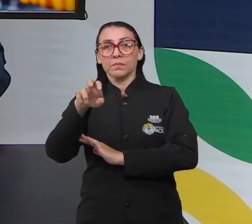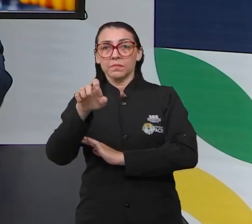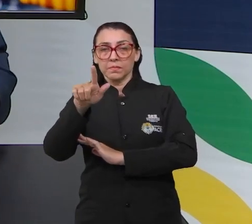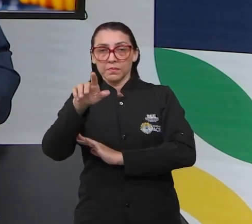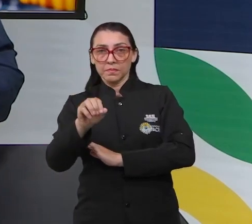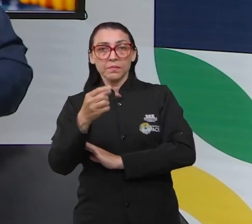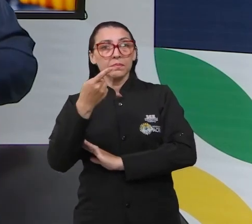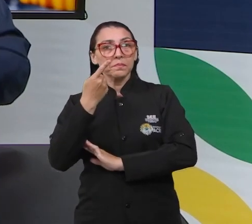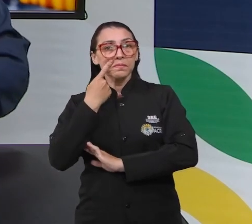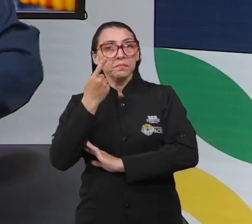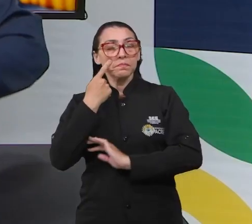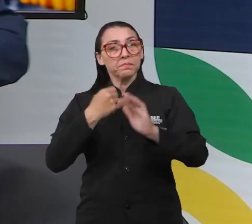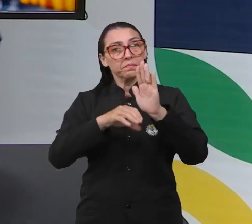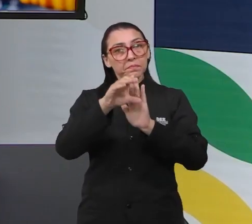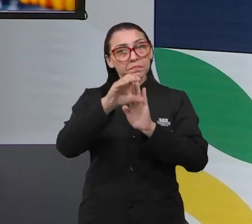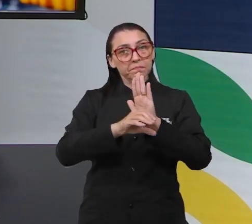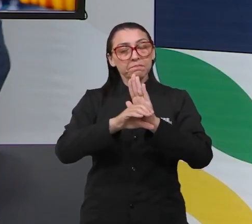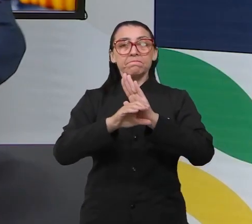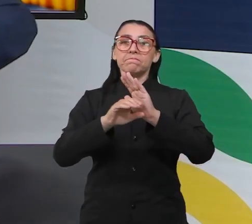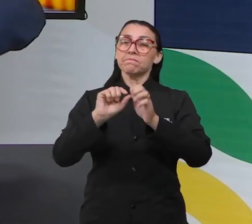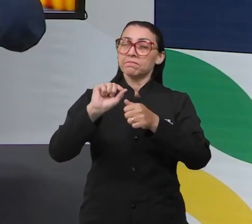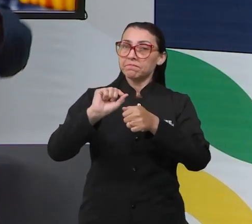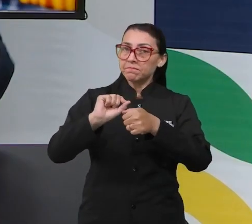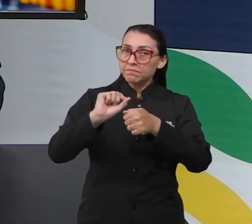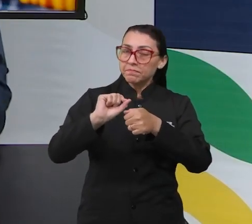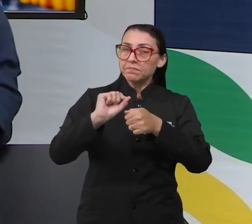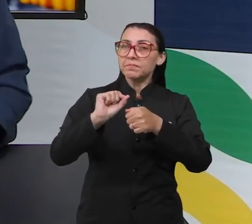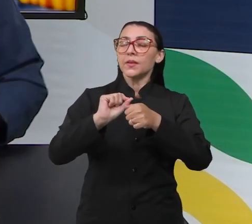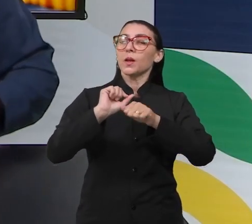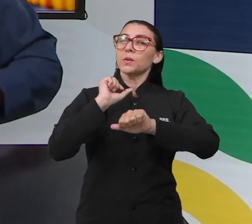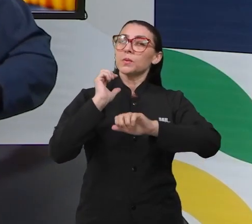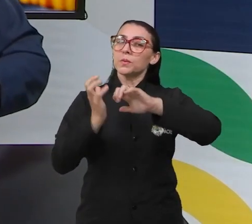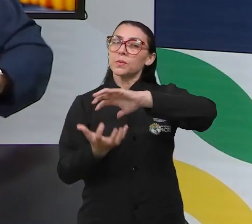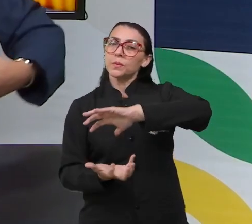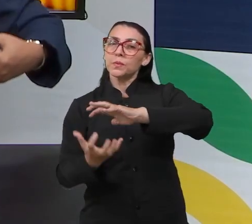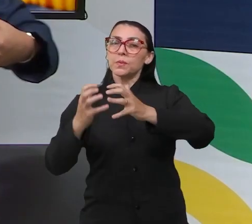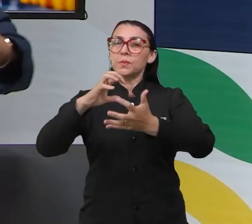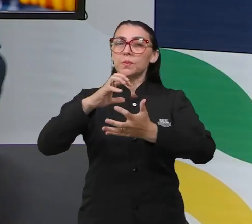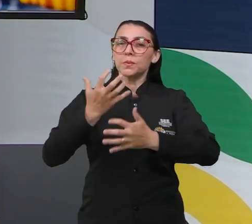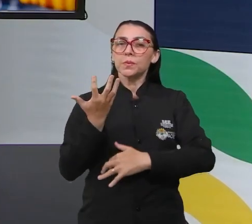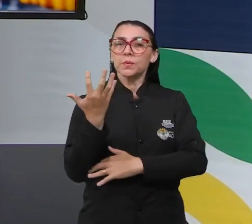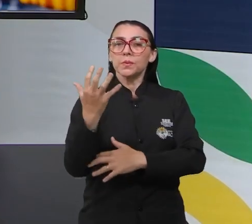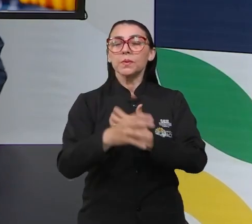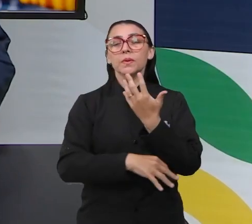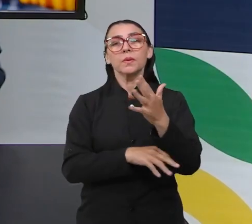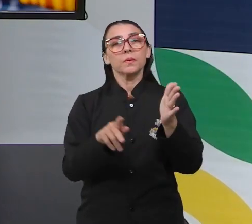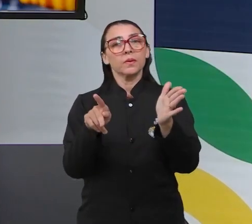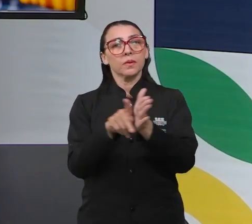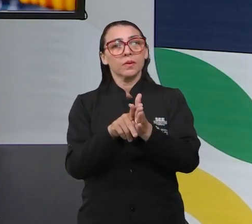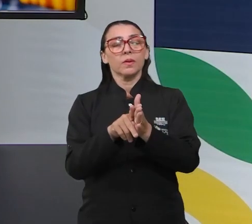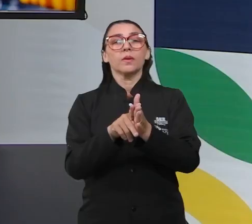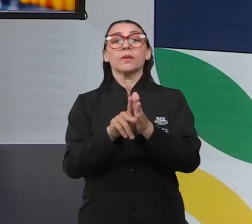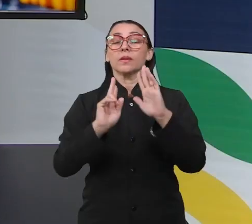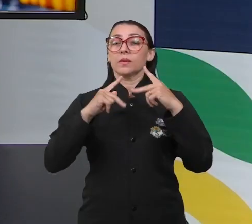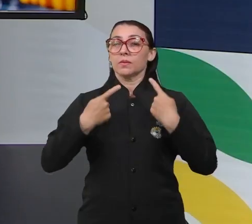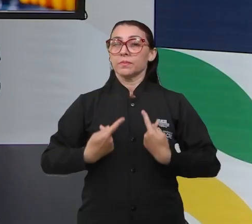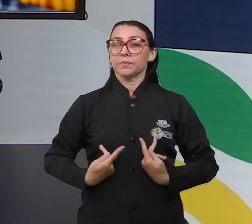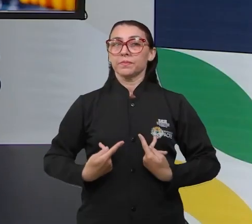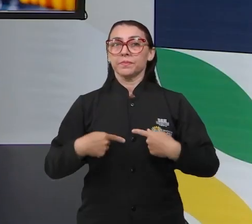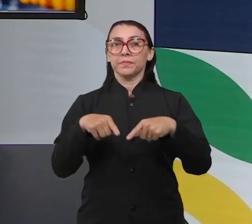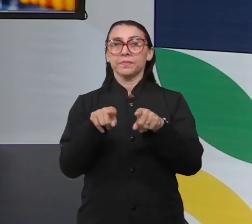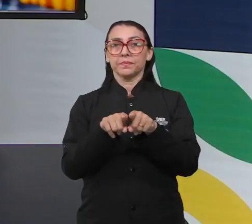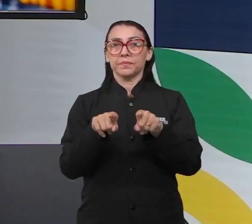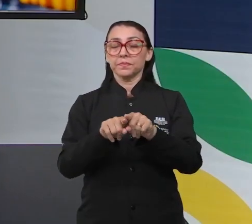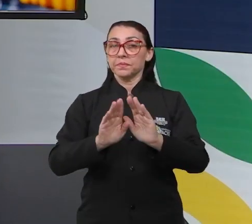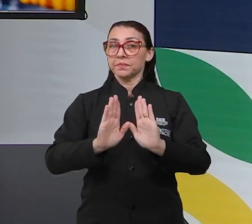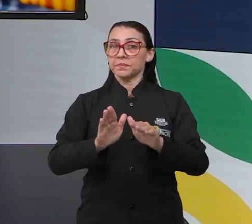conceito de trabalho é algo desenvolvido ali para transformar a natureza, faz parte então da natureza humana também.